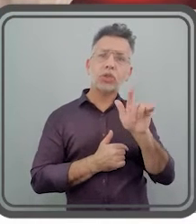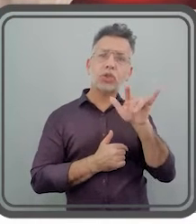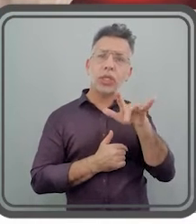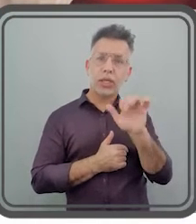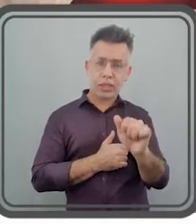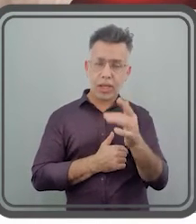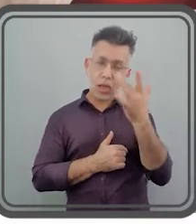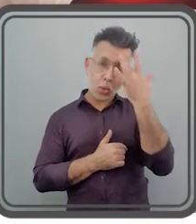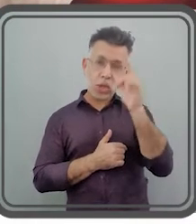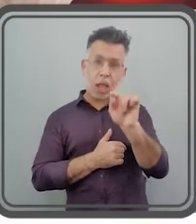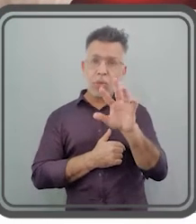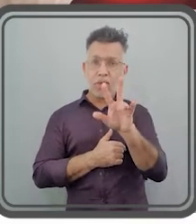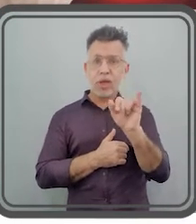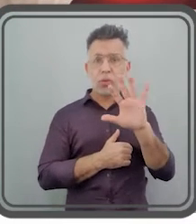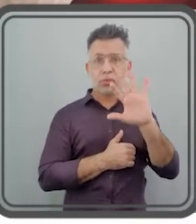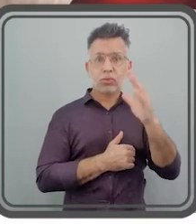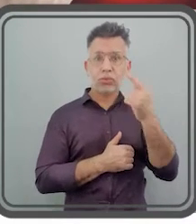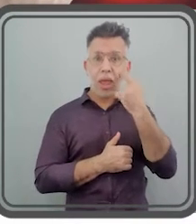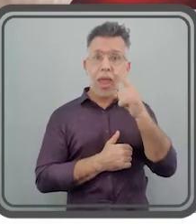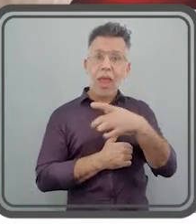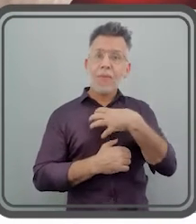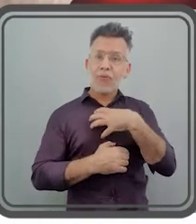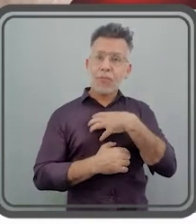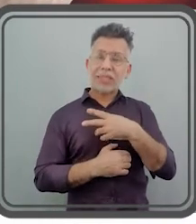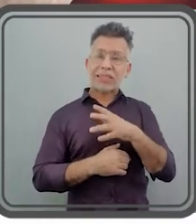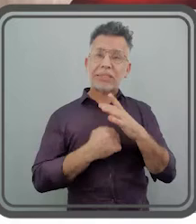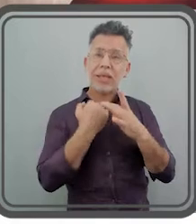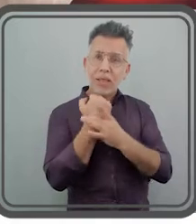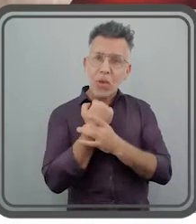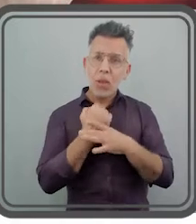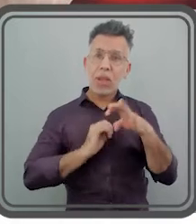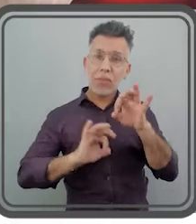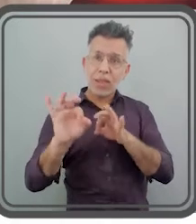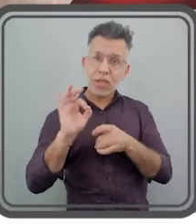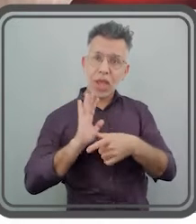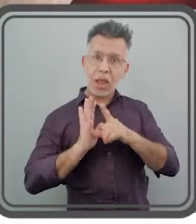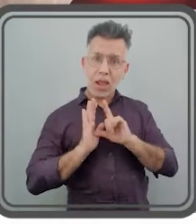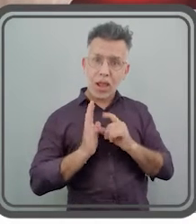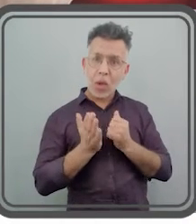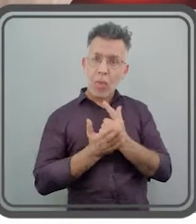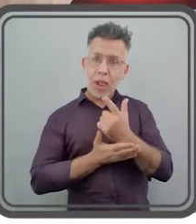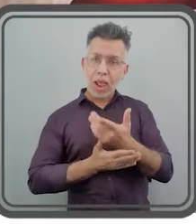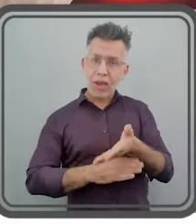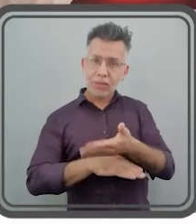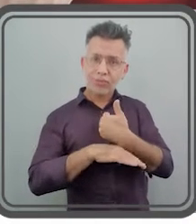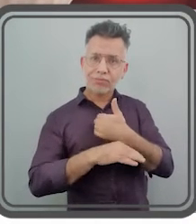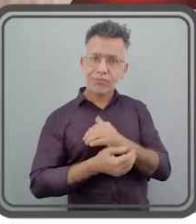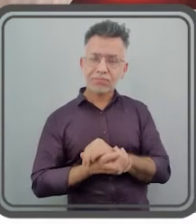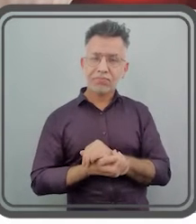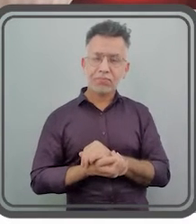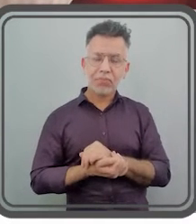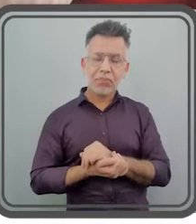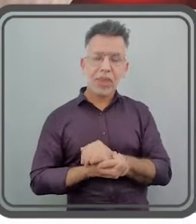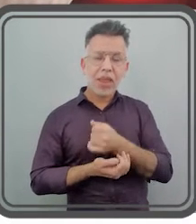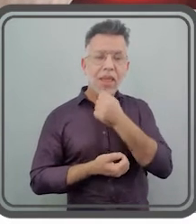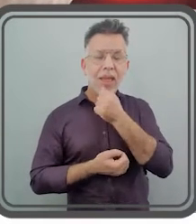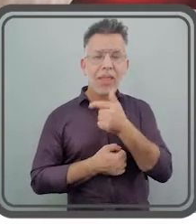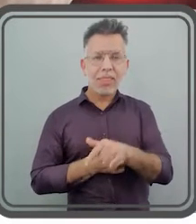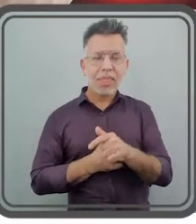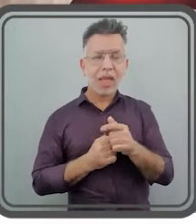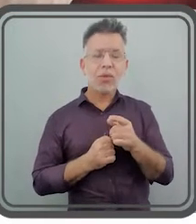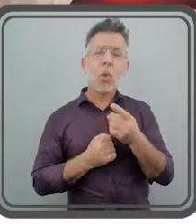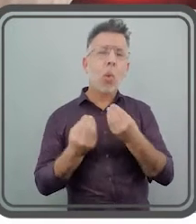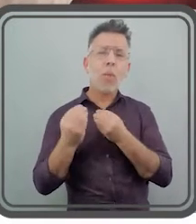não sabe como é que vão daqui daqui um tempo então é uma forma segura das pessoas se planejarem comprarem antecedência agora ainda não tema